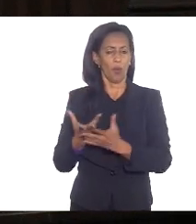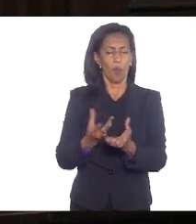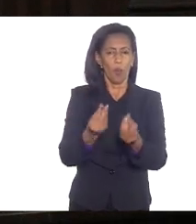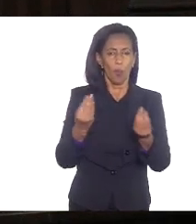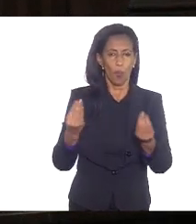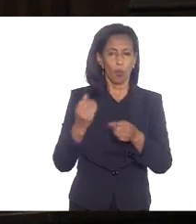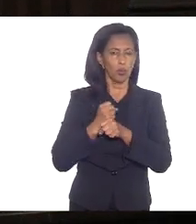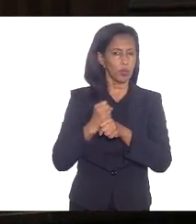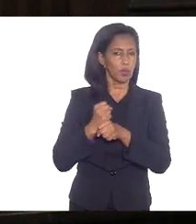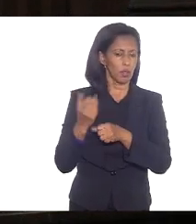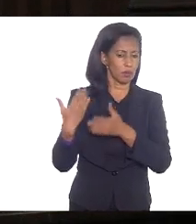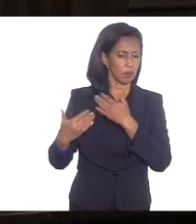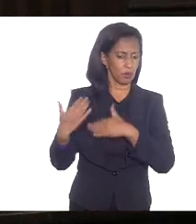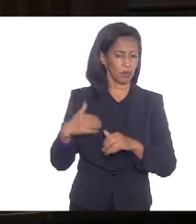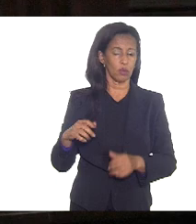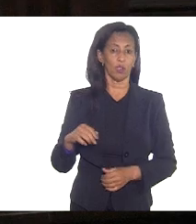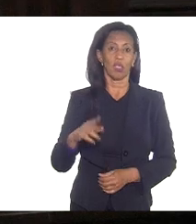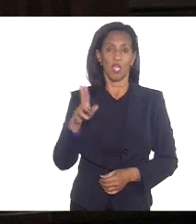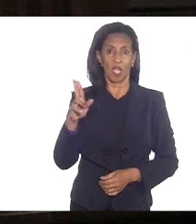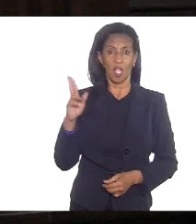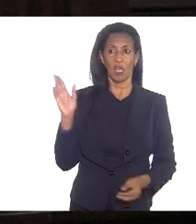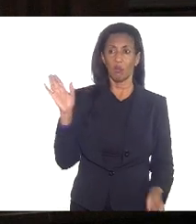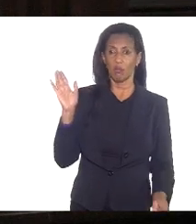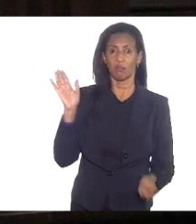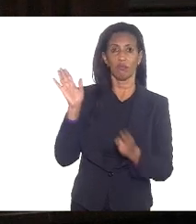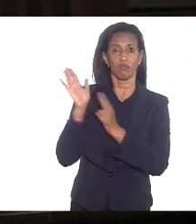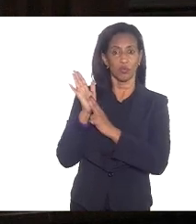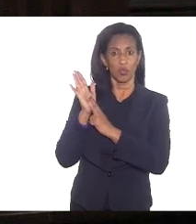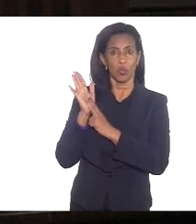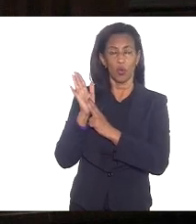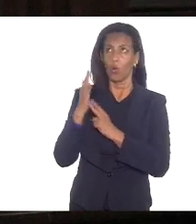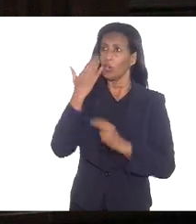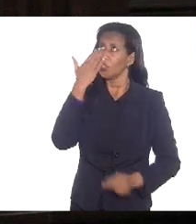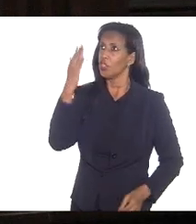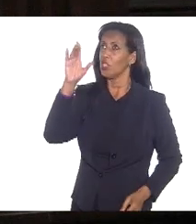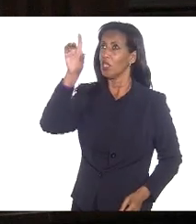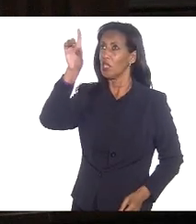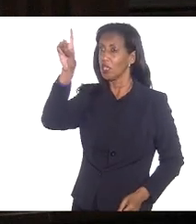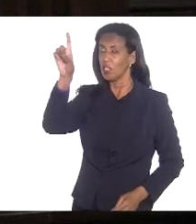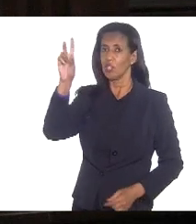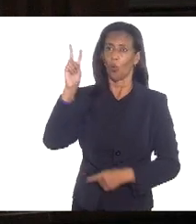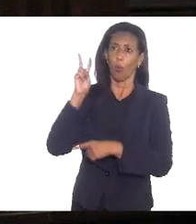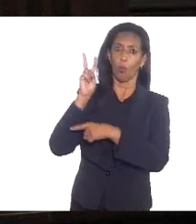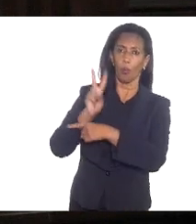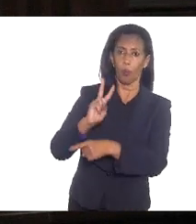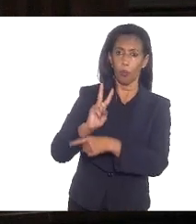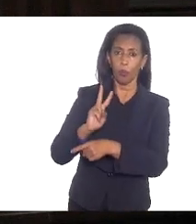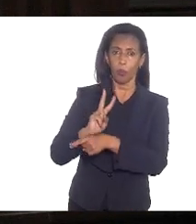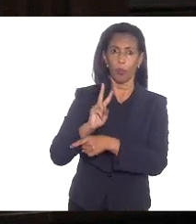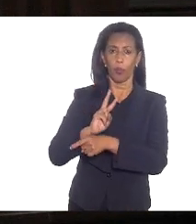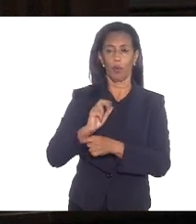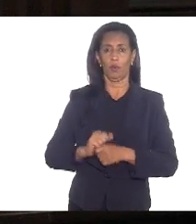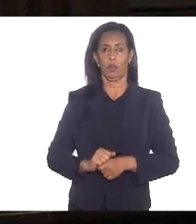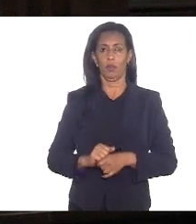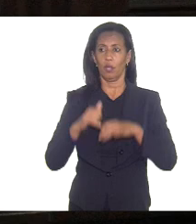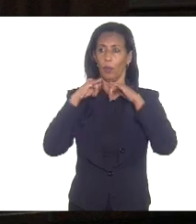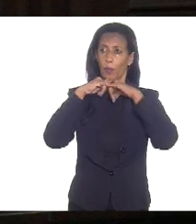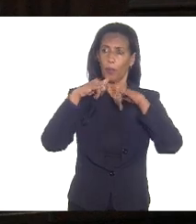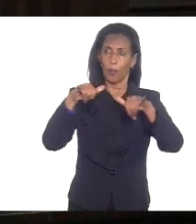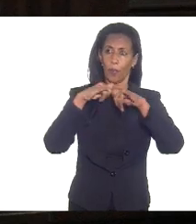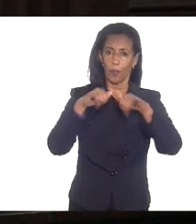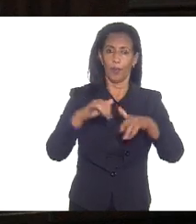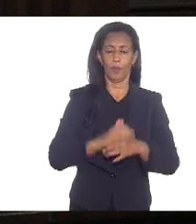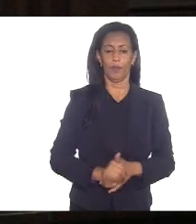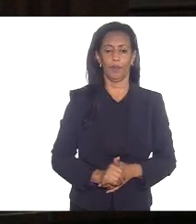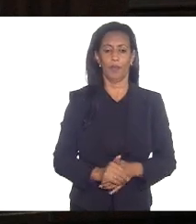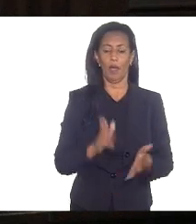muitos anos atrás, jurou diante de Deus guardar, defender e transmitir.